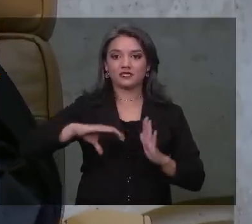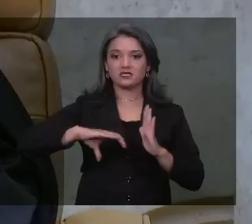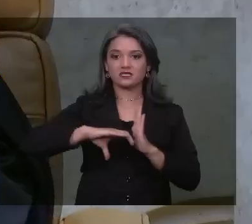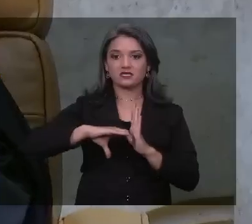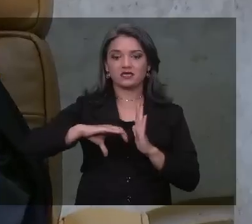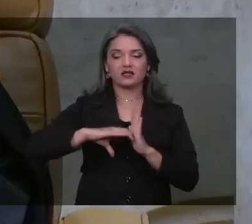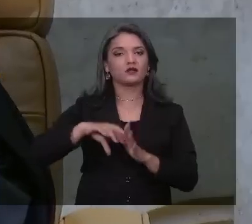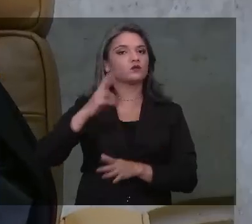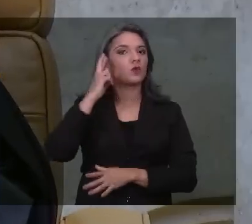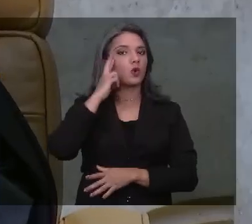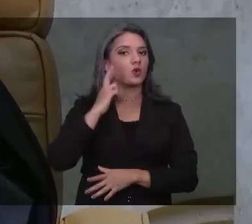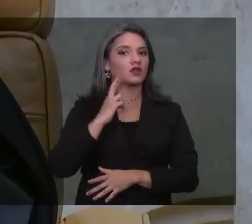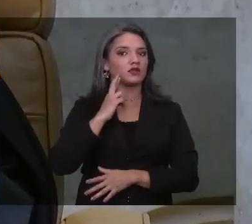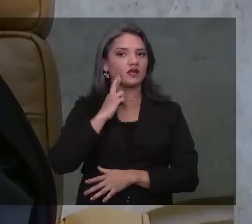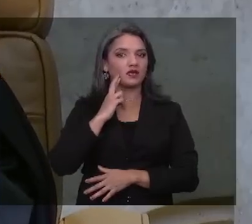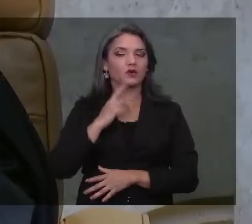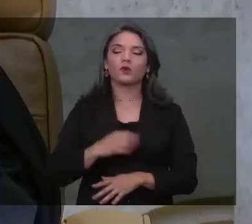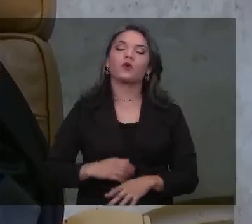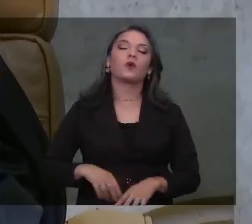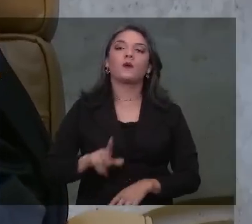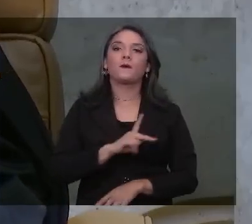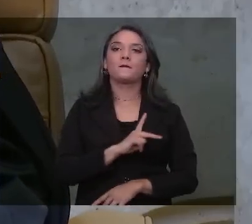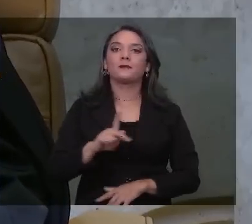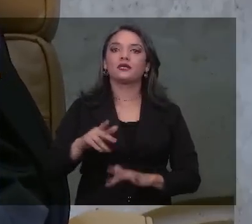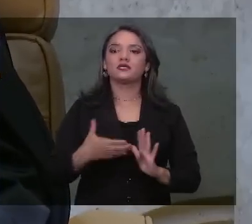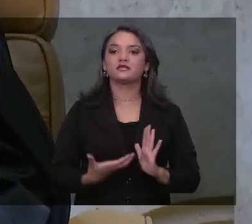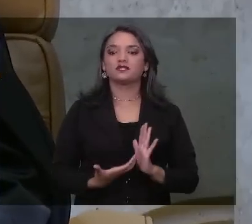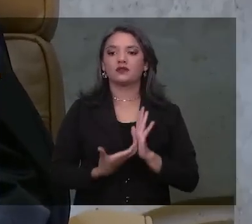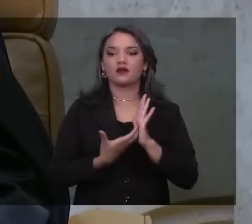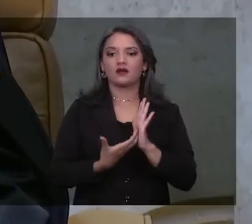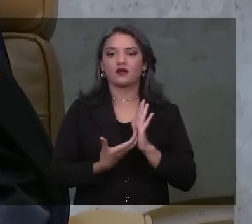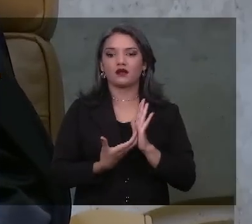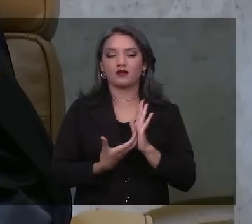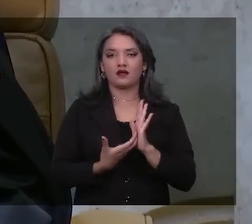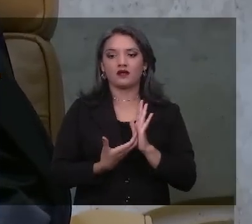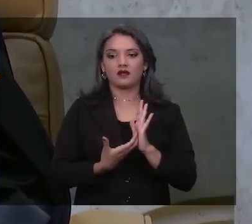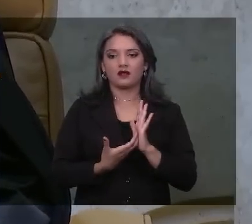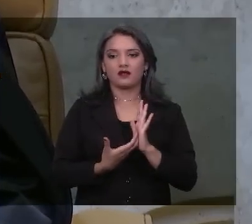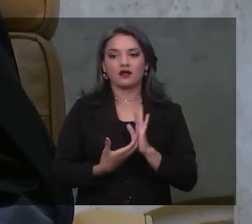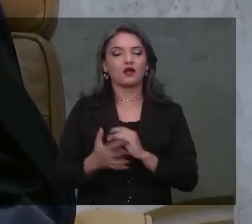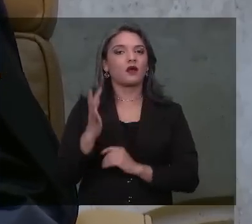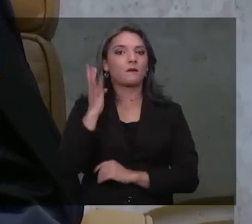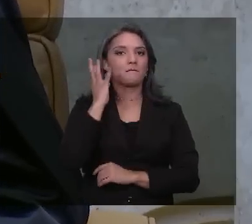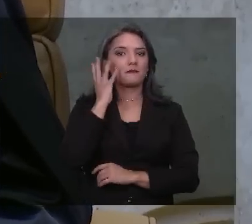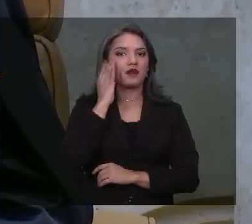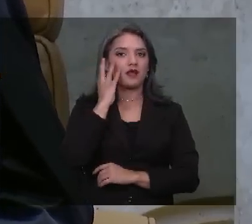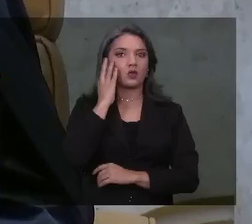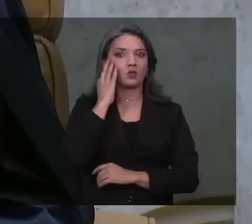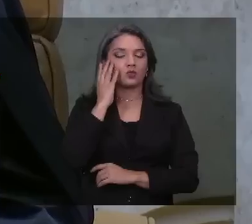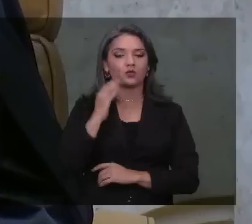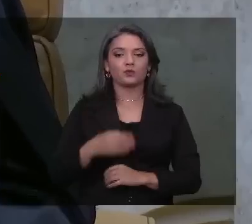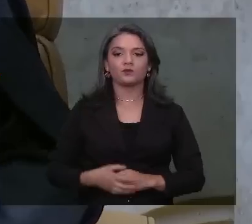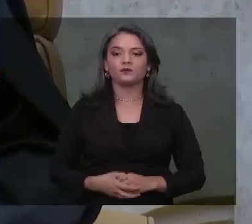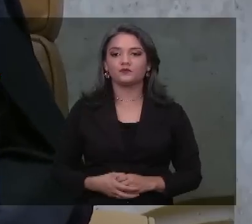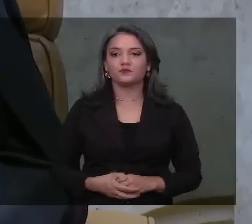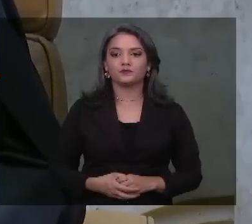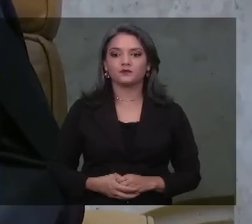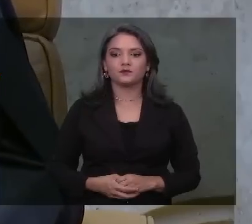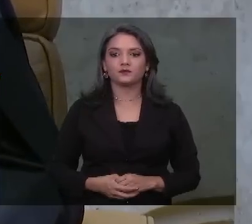Rodrigo Pacheco, senhor presidente da Câmara dos Deputados, Arthur Lira,